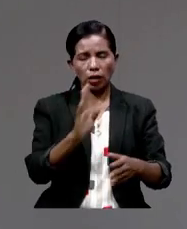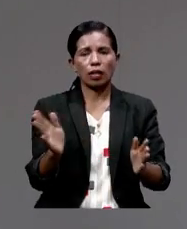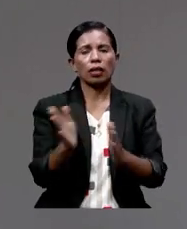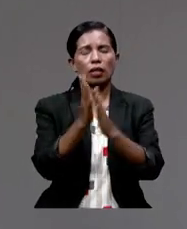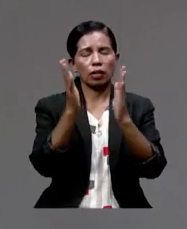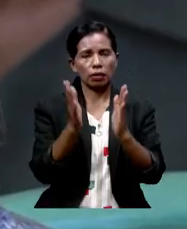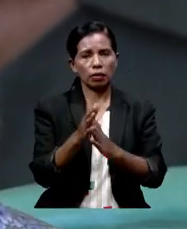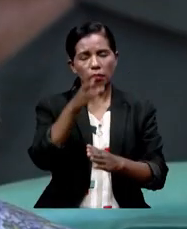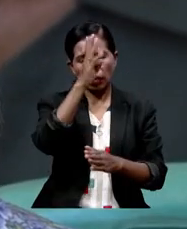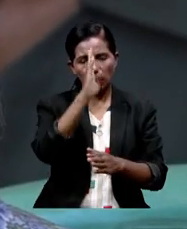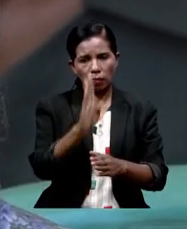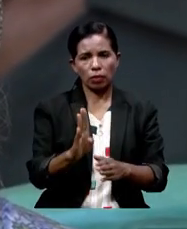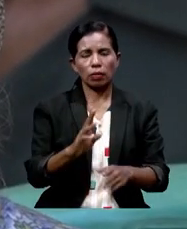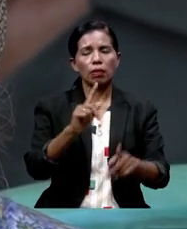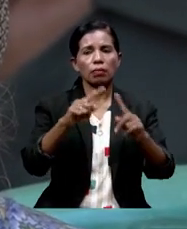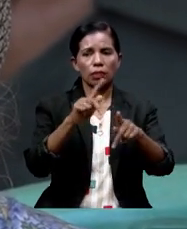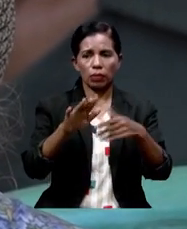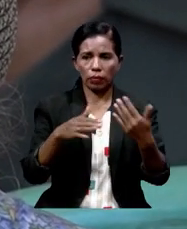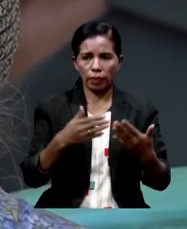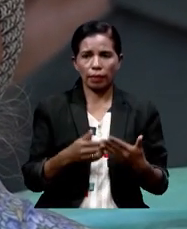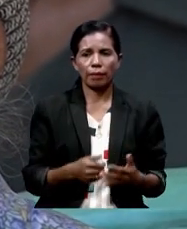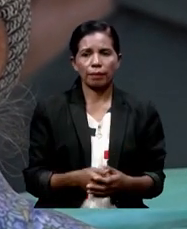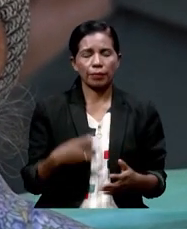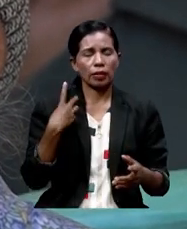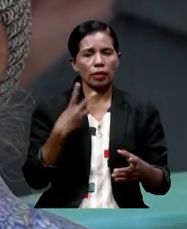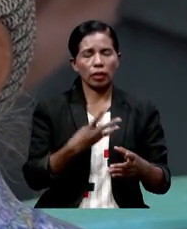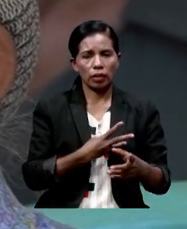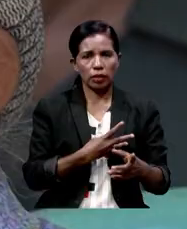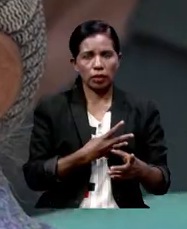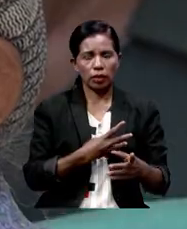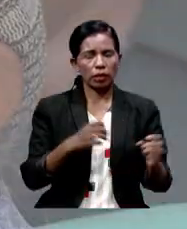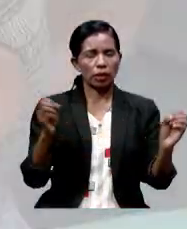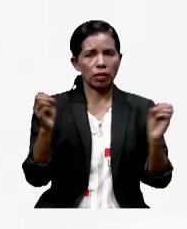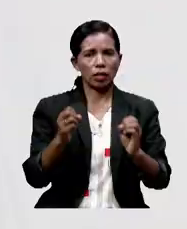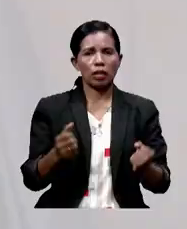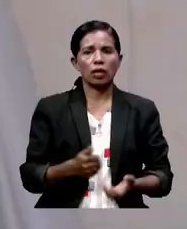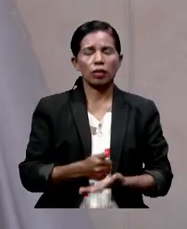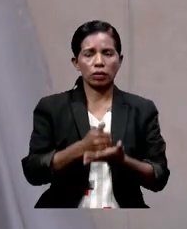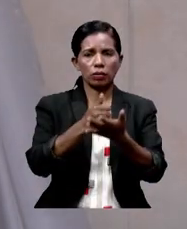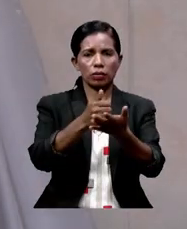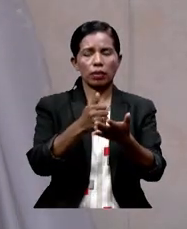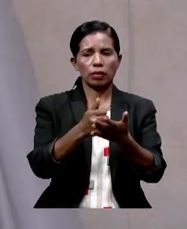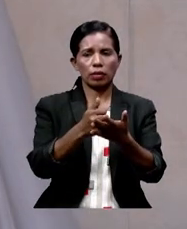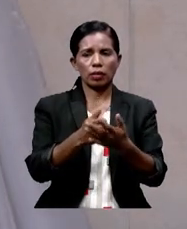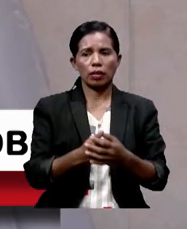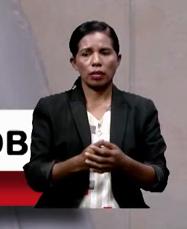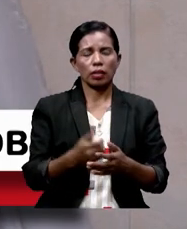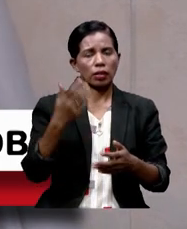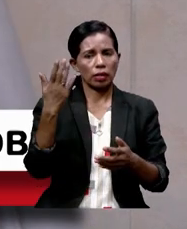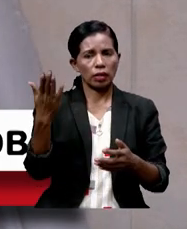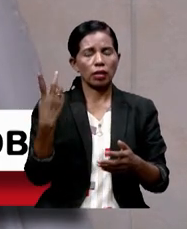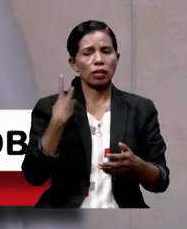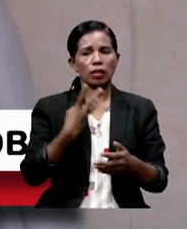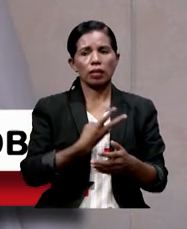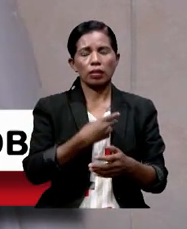Mahoto. Tanai Jesus Kassui, lá saia maita, minha